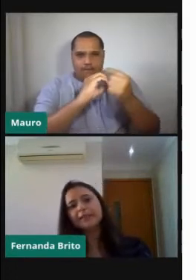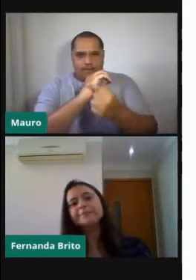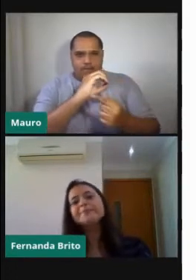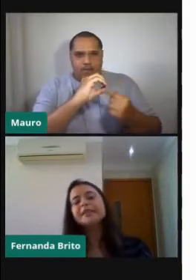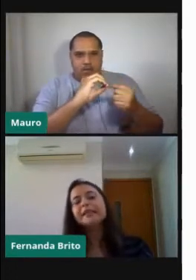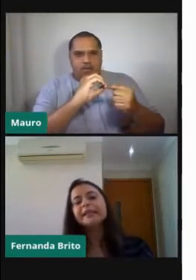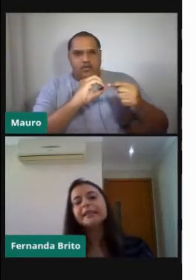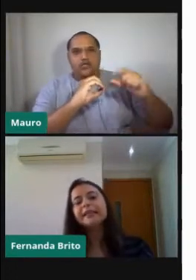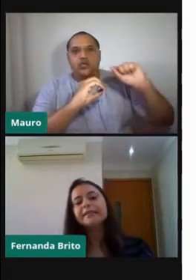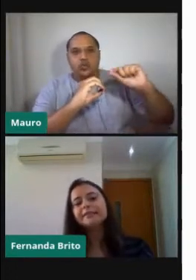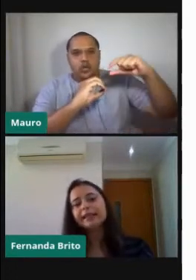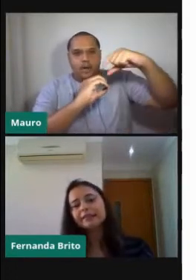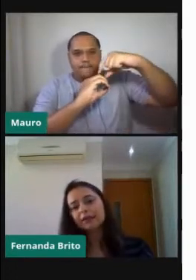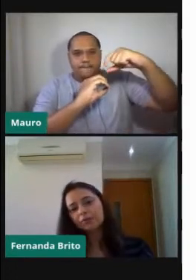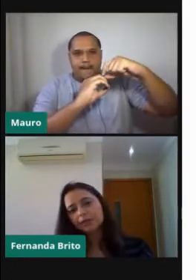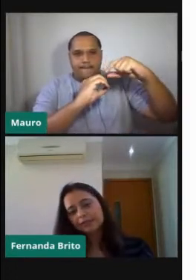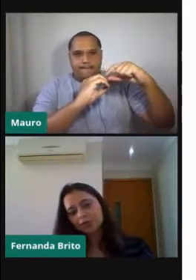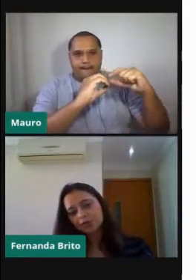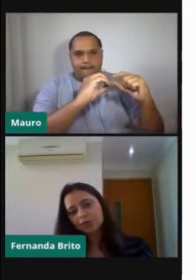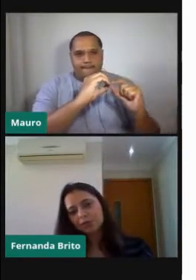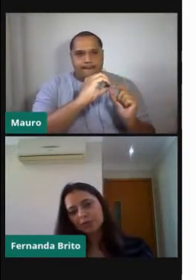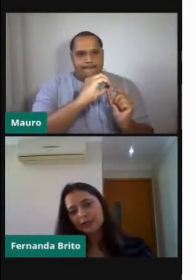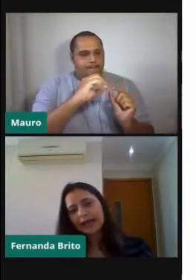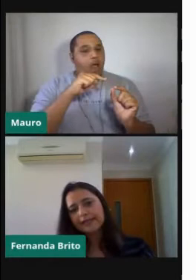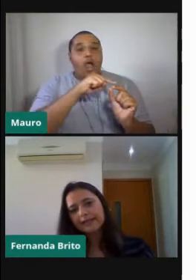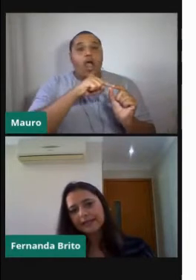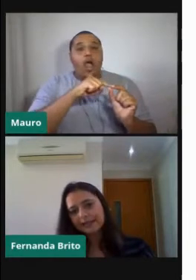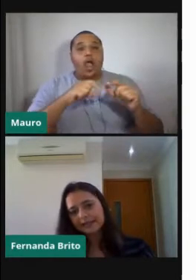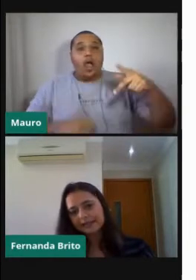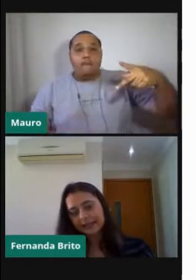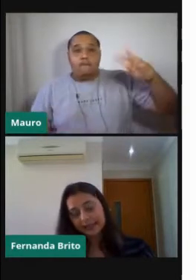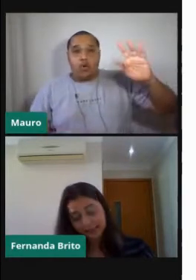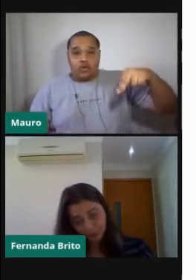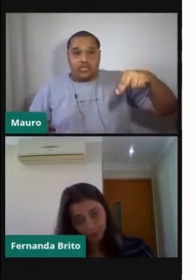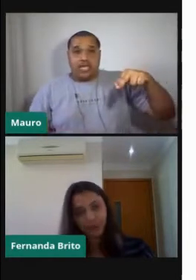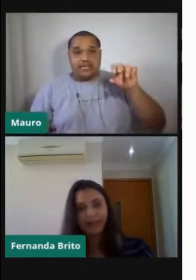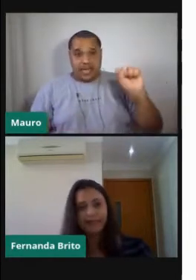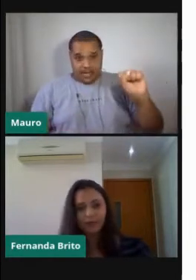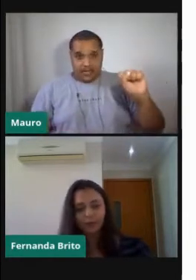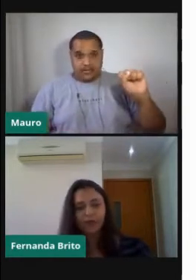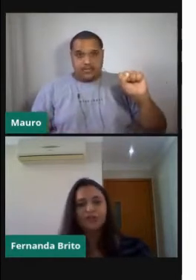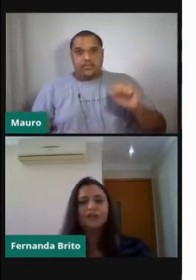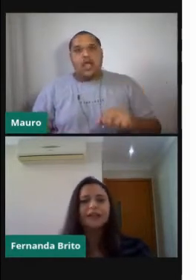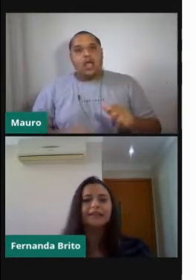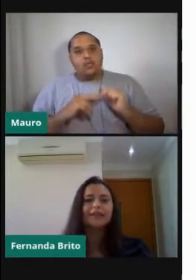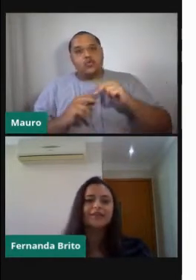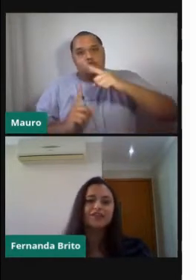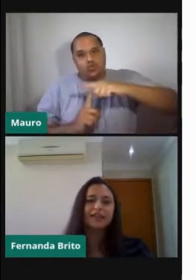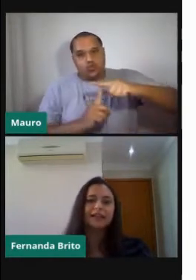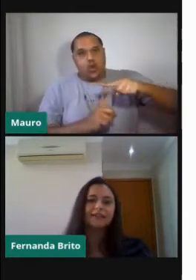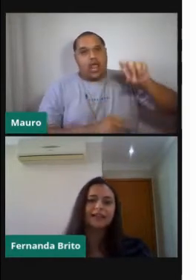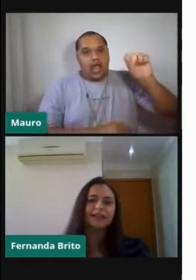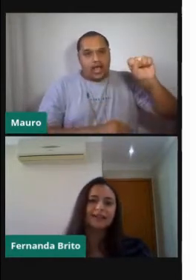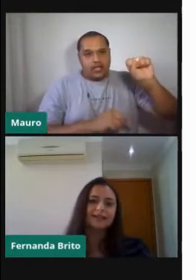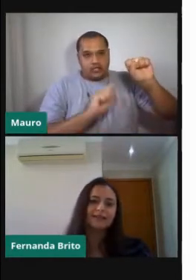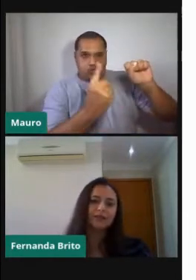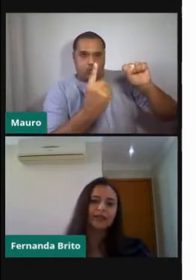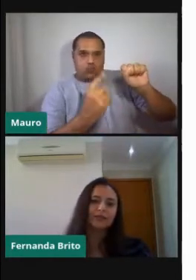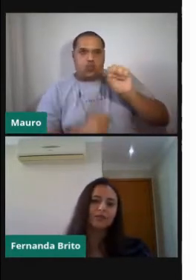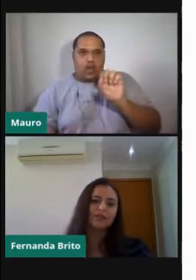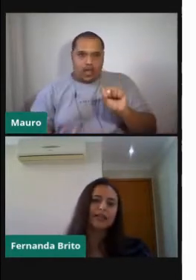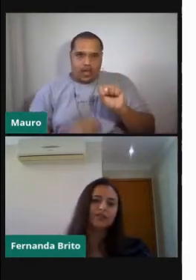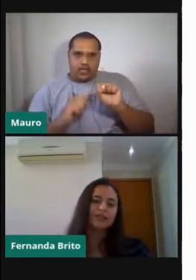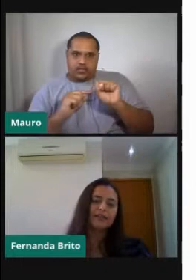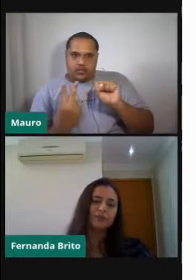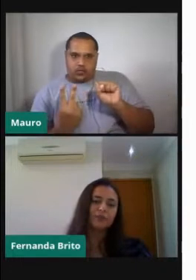spike protein, que tem, então, essas duas subunidades, S1 e S2, né? E através da interação